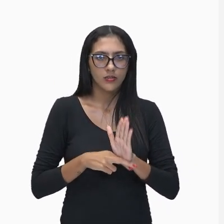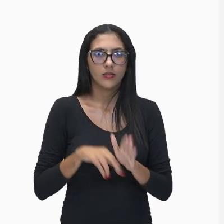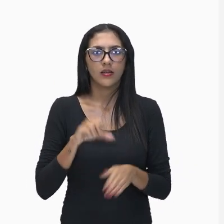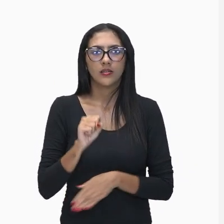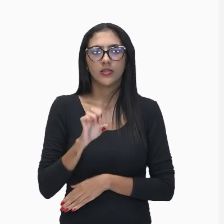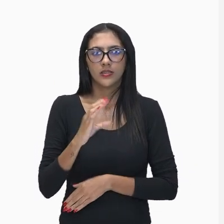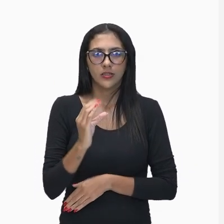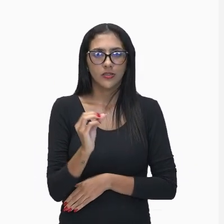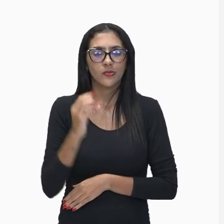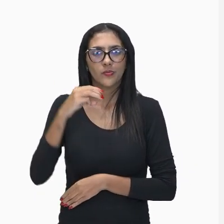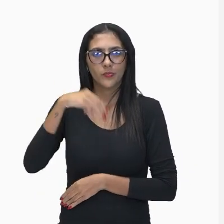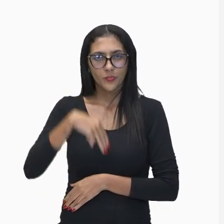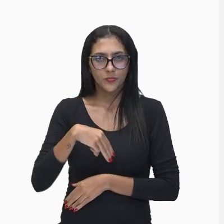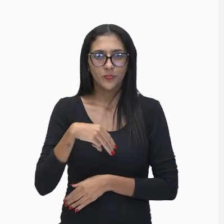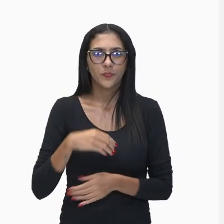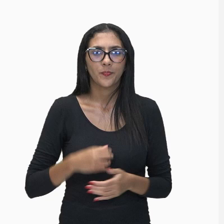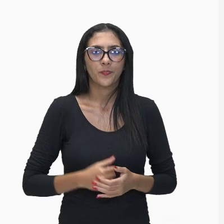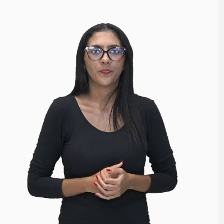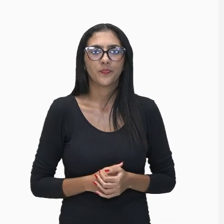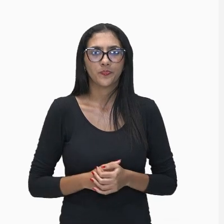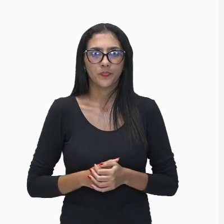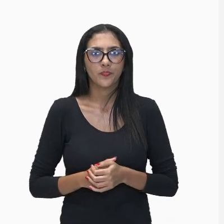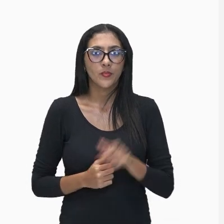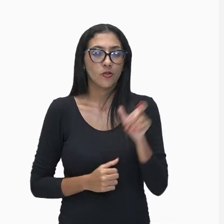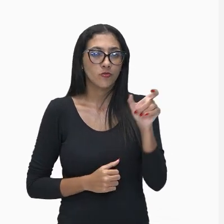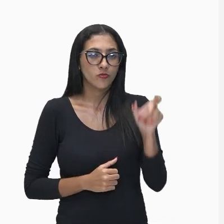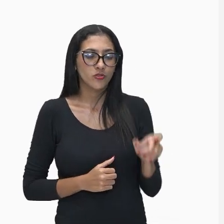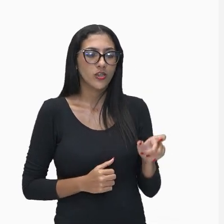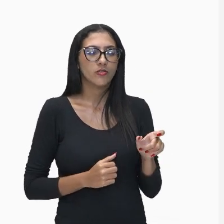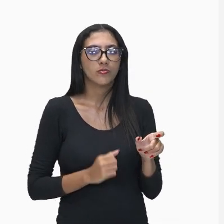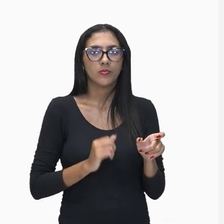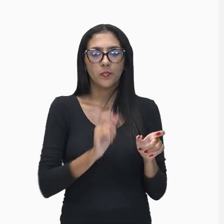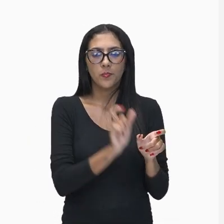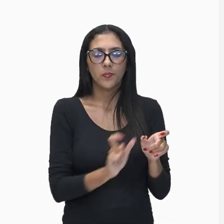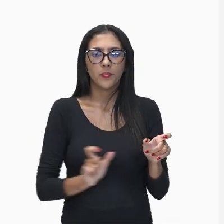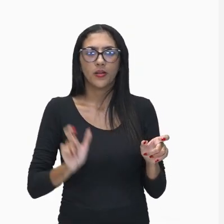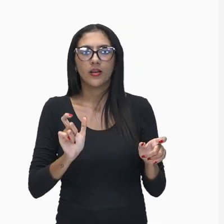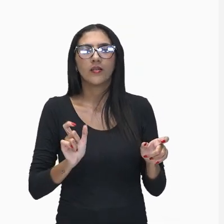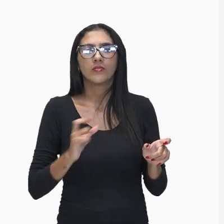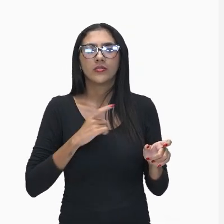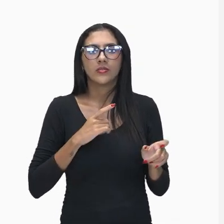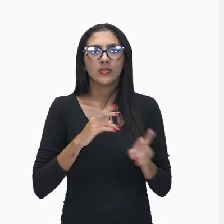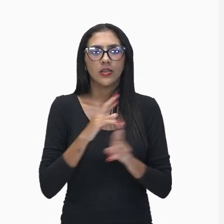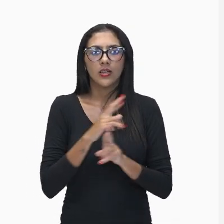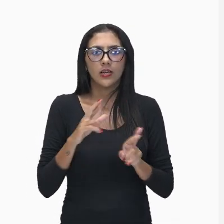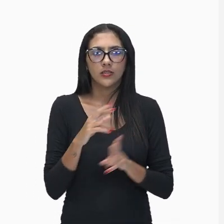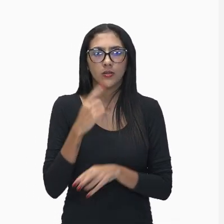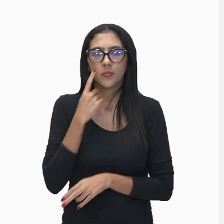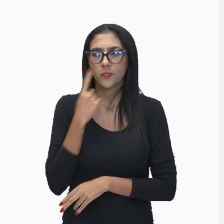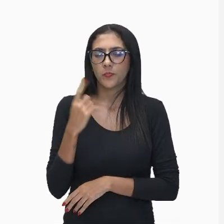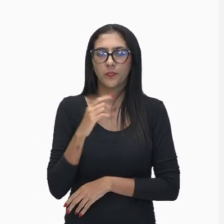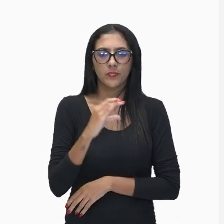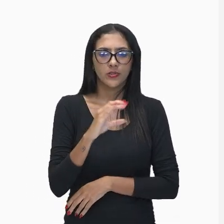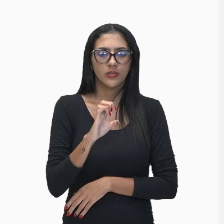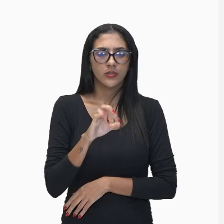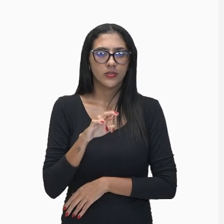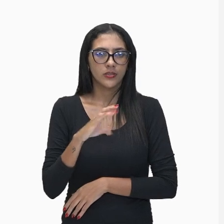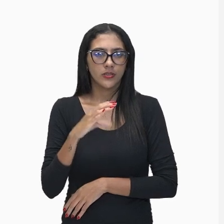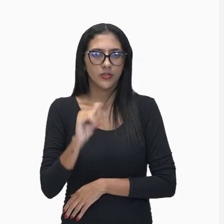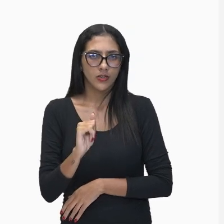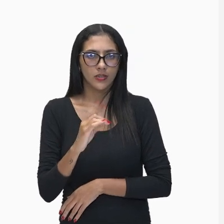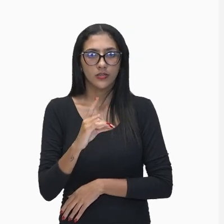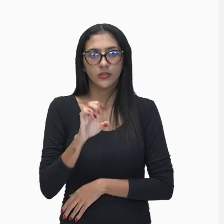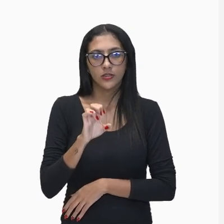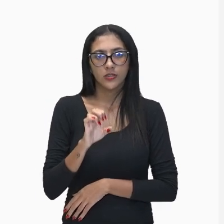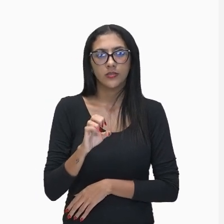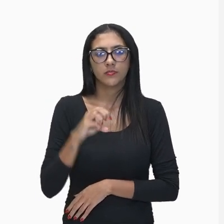Senado Federal, quando o sujeito é precedido por expressões como cerca de, mais de, menos de e